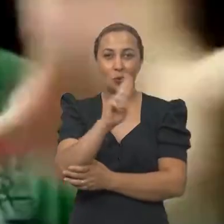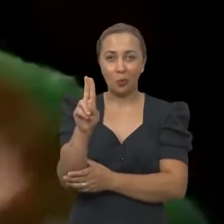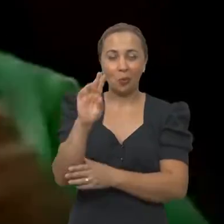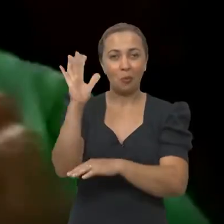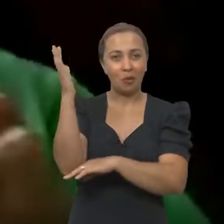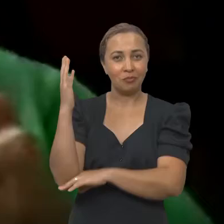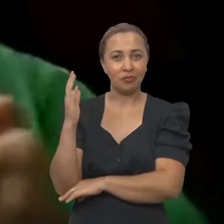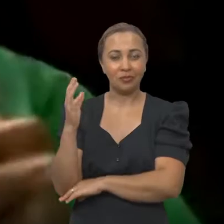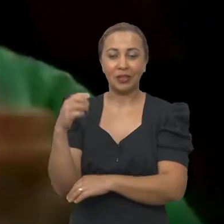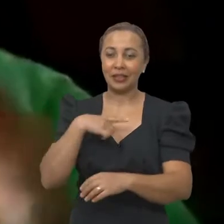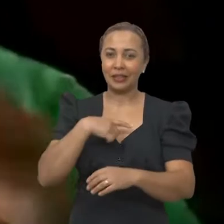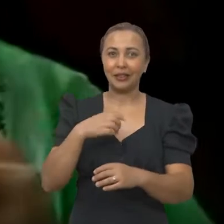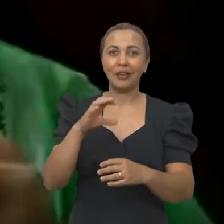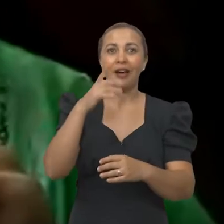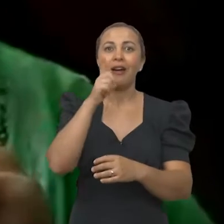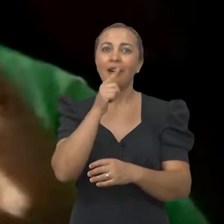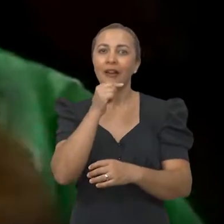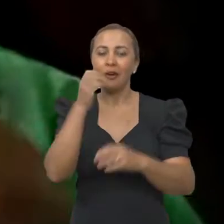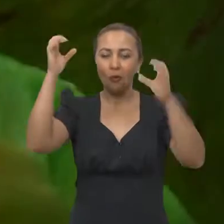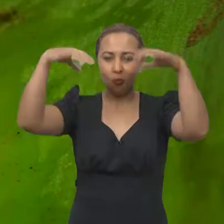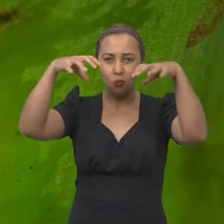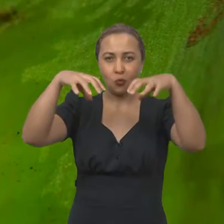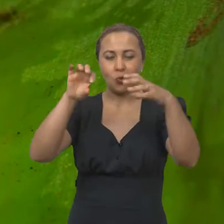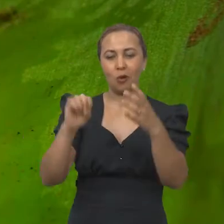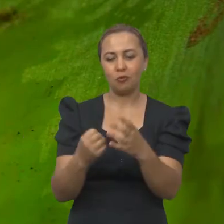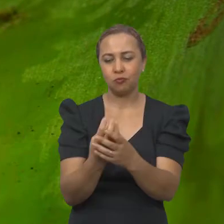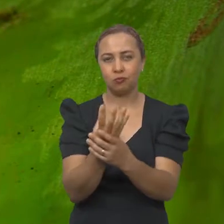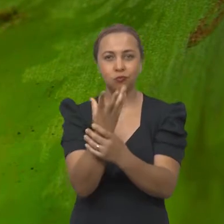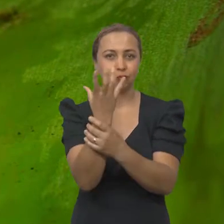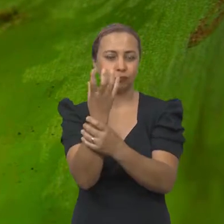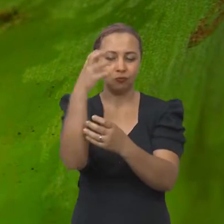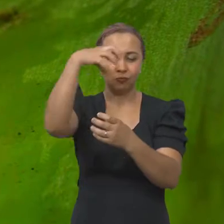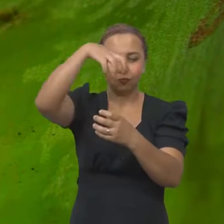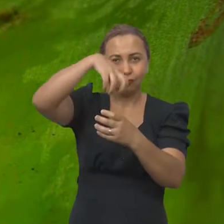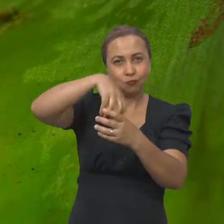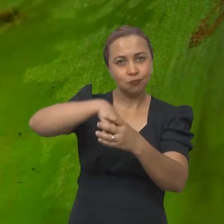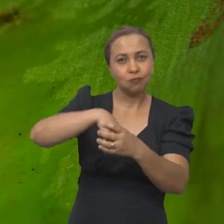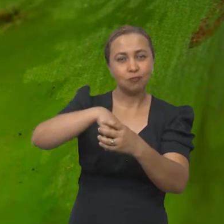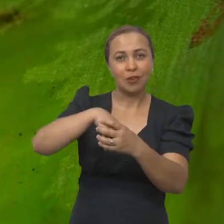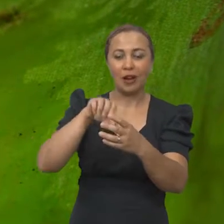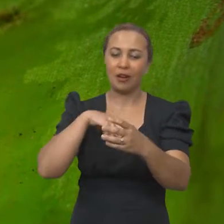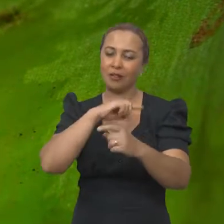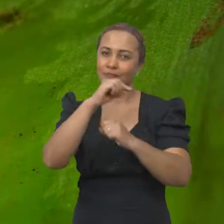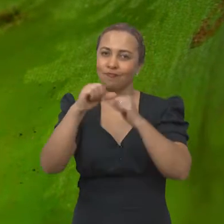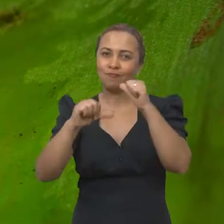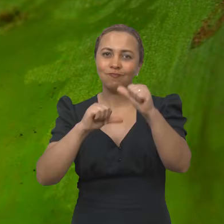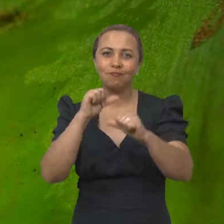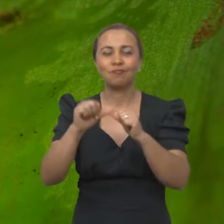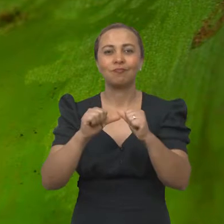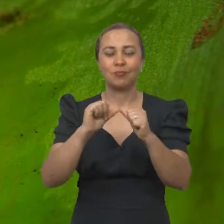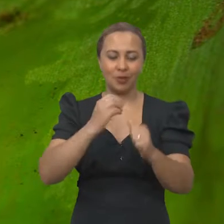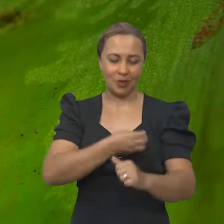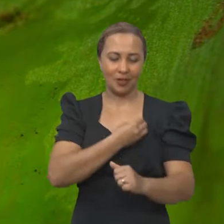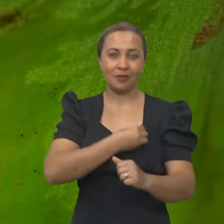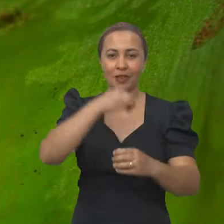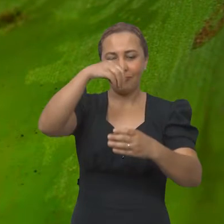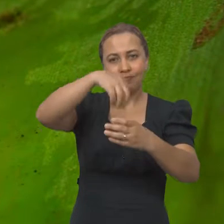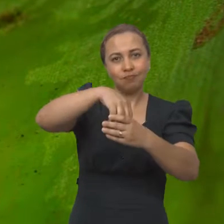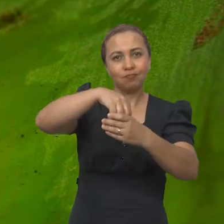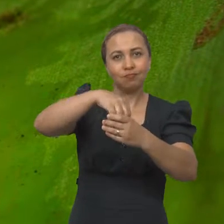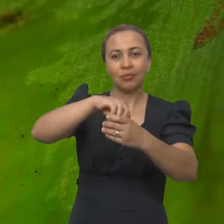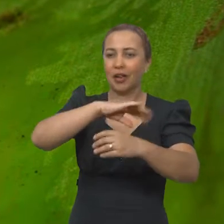que acumula, né, aquela água da chuva ali, entre as folhas, e elas fazem todo o seu ciclo de vida